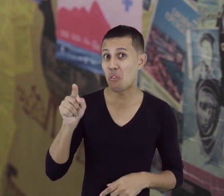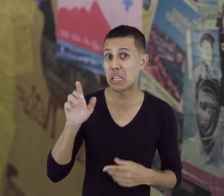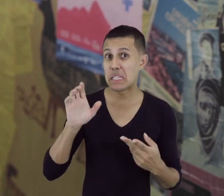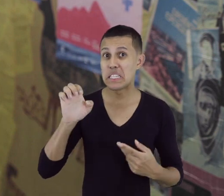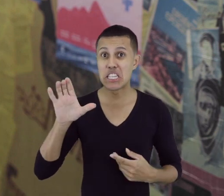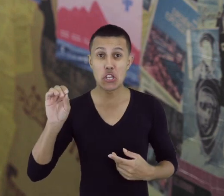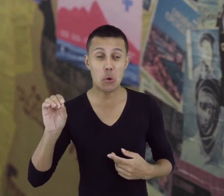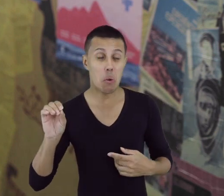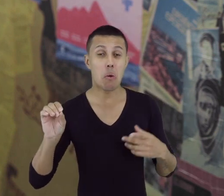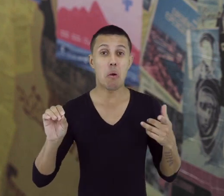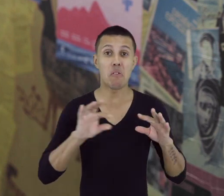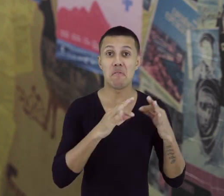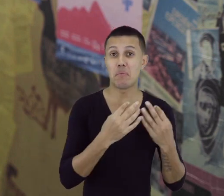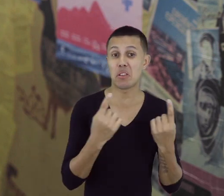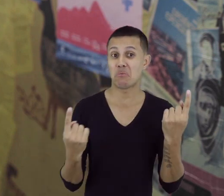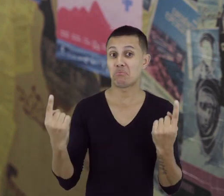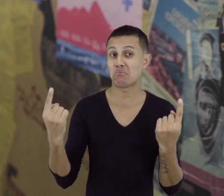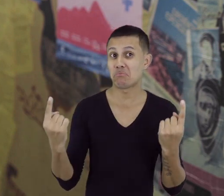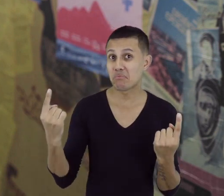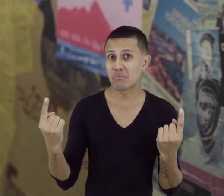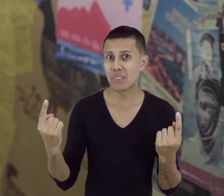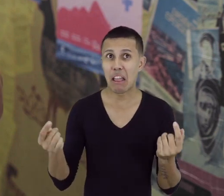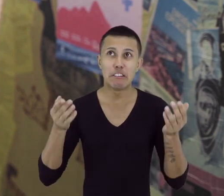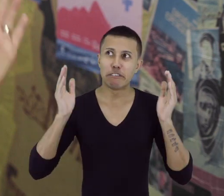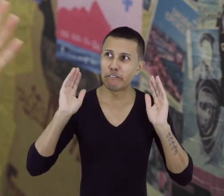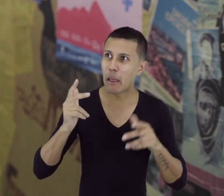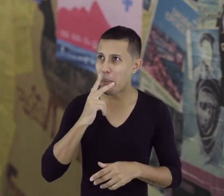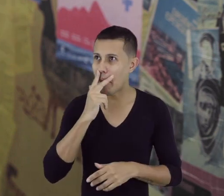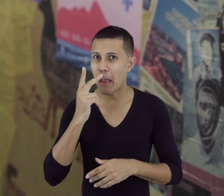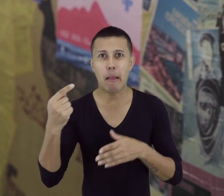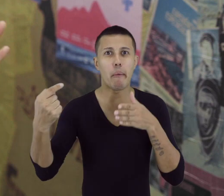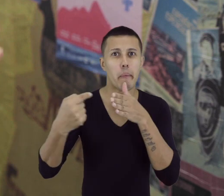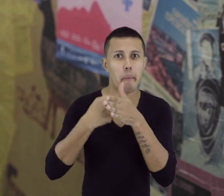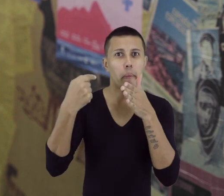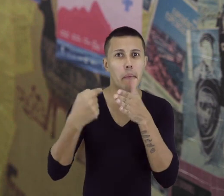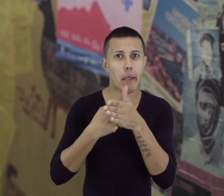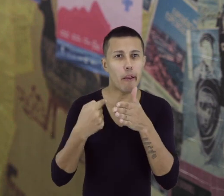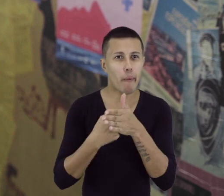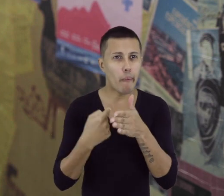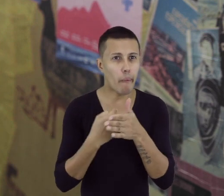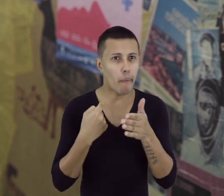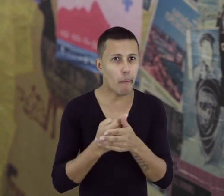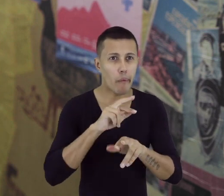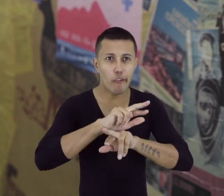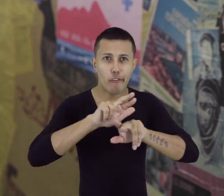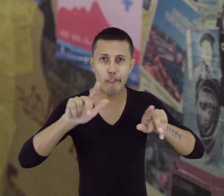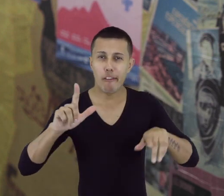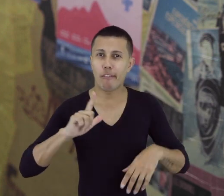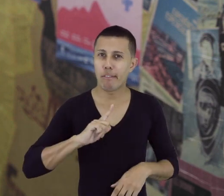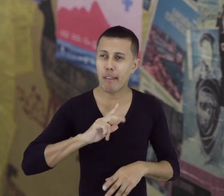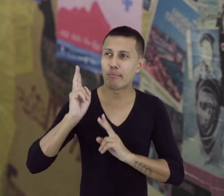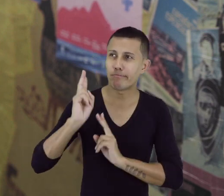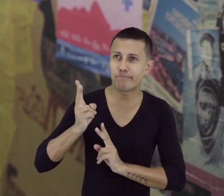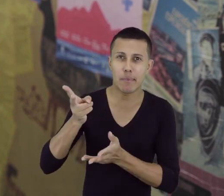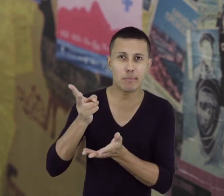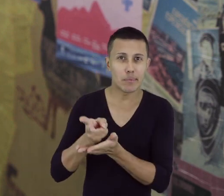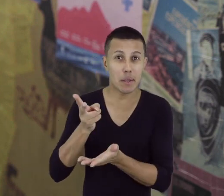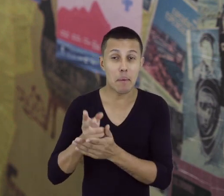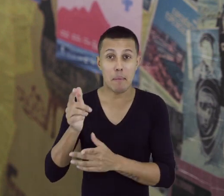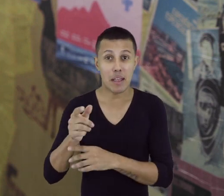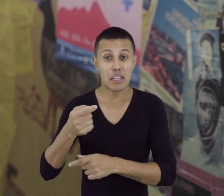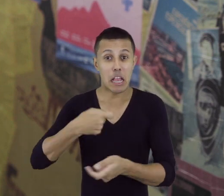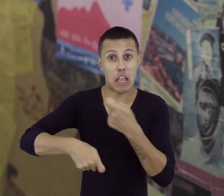ser CEO ou prefere ter família? E como se já não bastassem essas, tem outras pérolas que são muito frequentes. Mas o